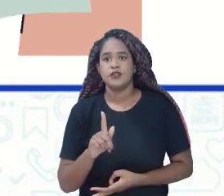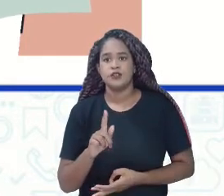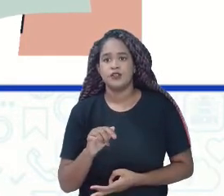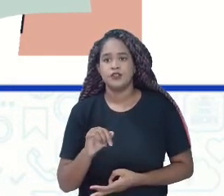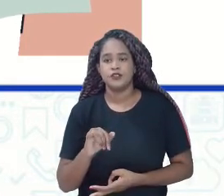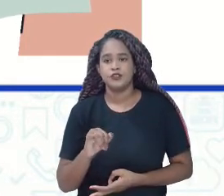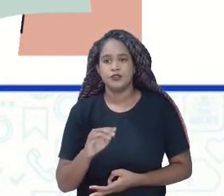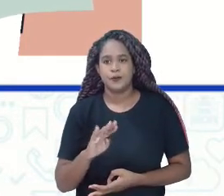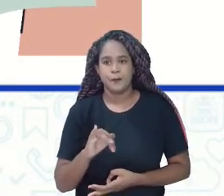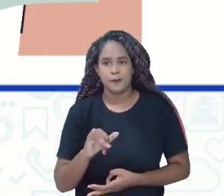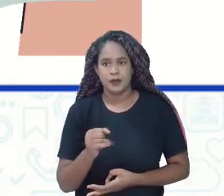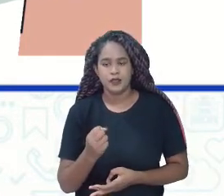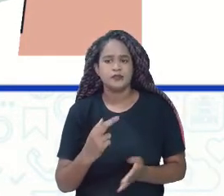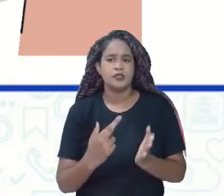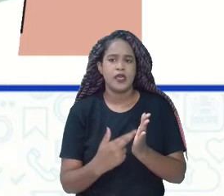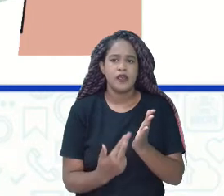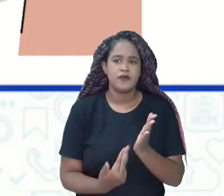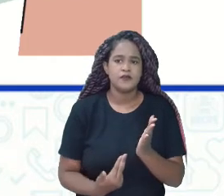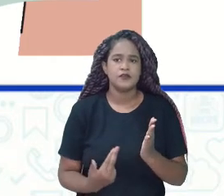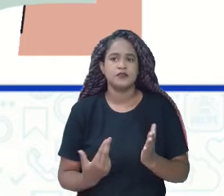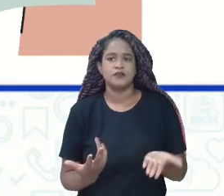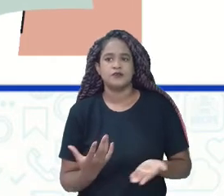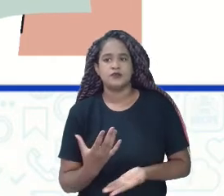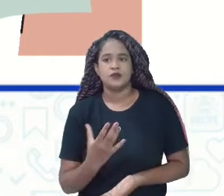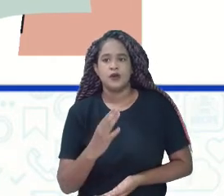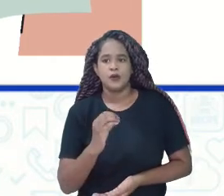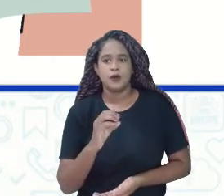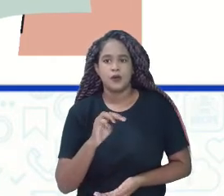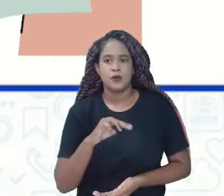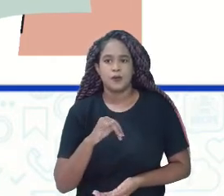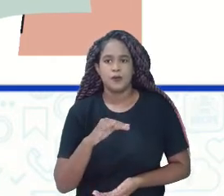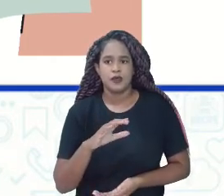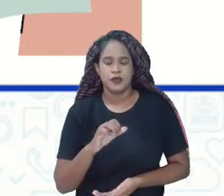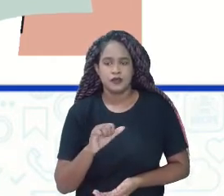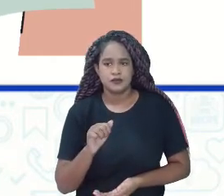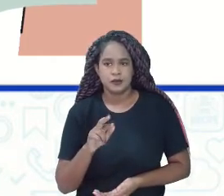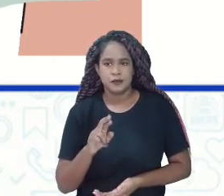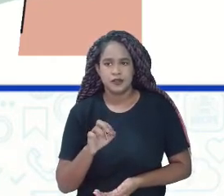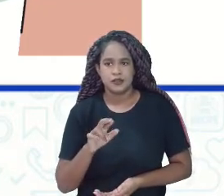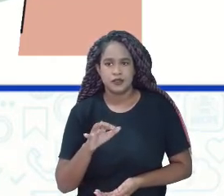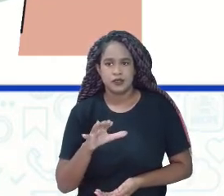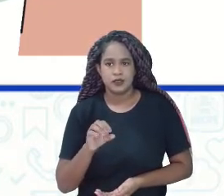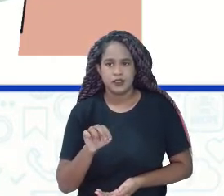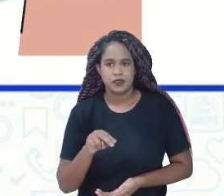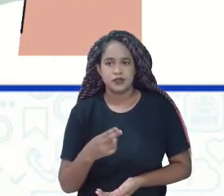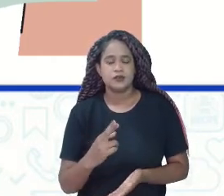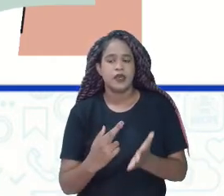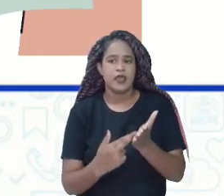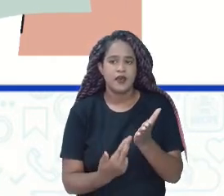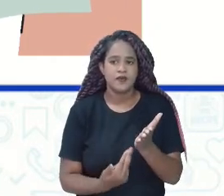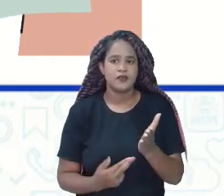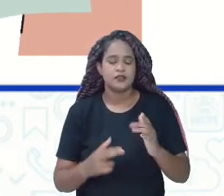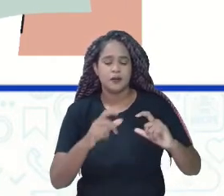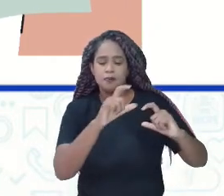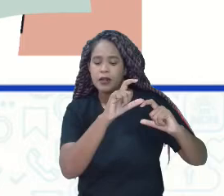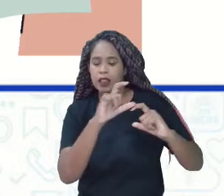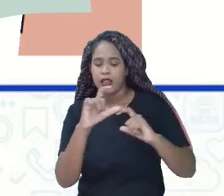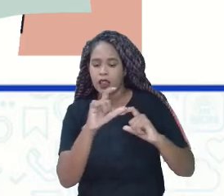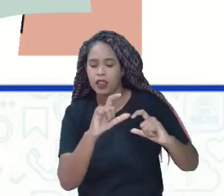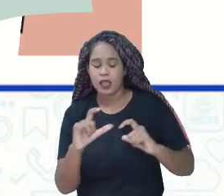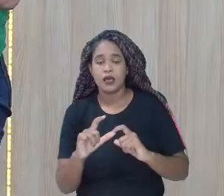Mônica, revistinhas, comics americano, como revistas, tirinhas,